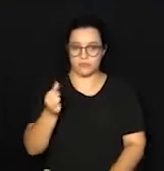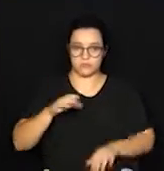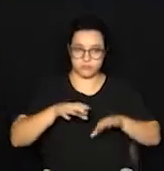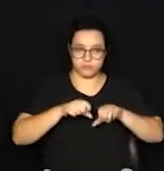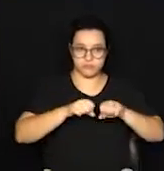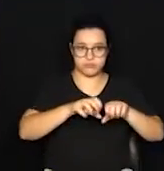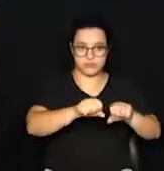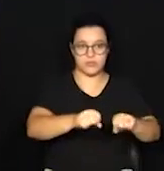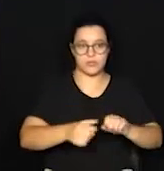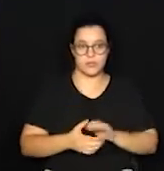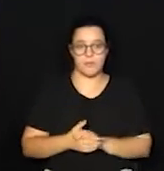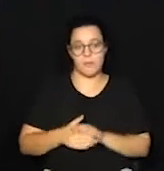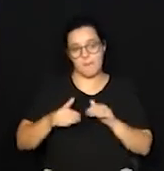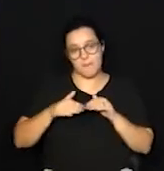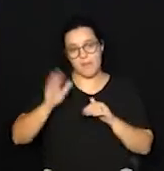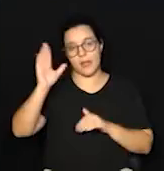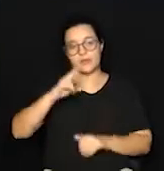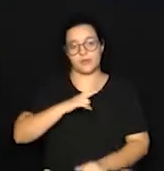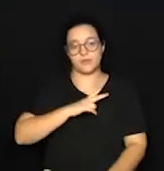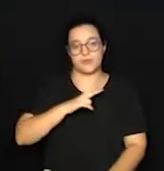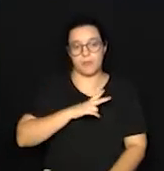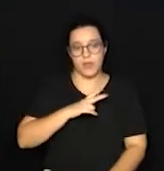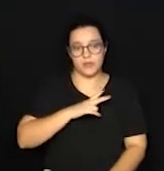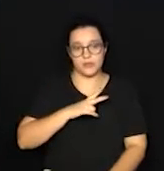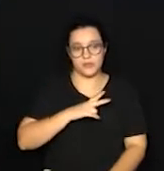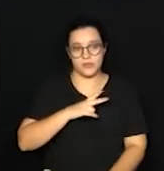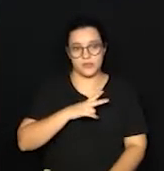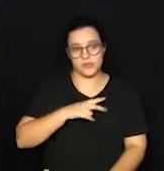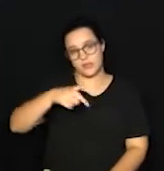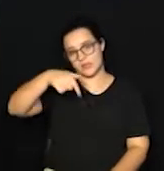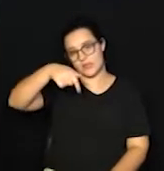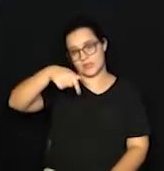uma taxa maior aí, que nós temos aí